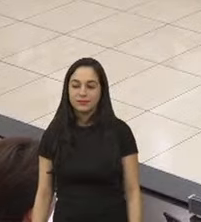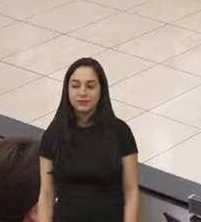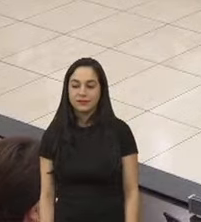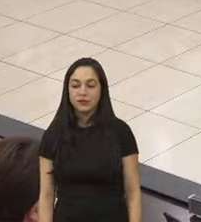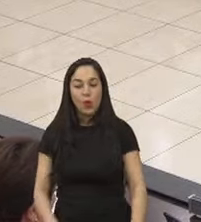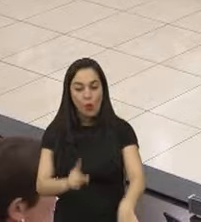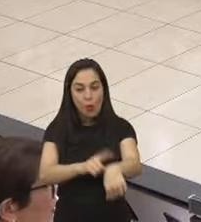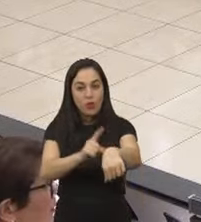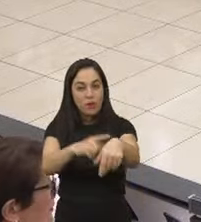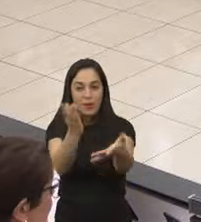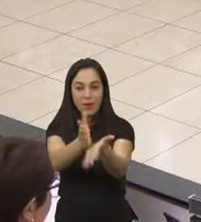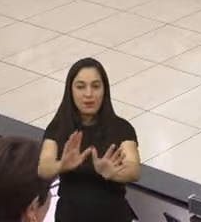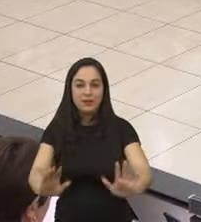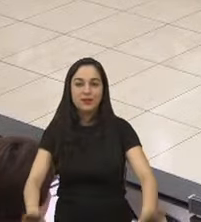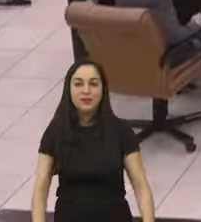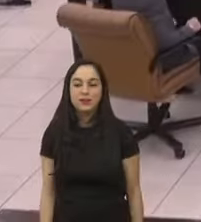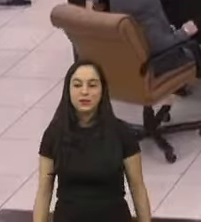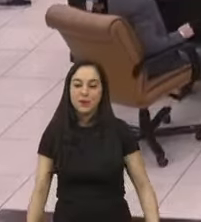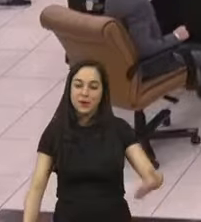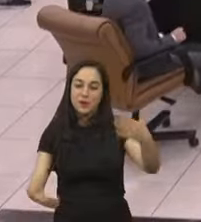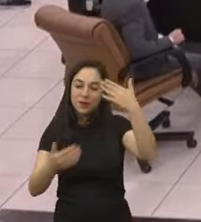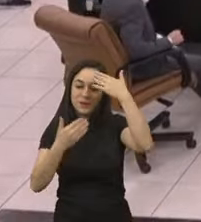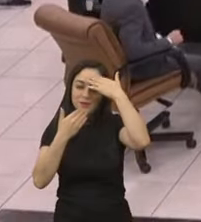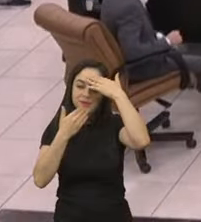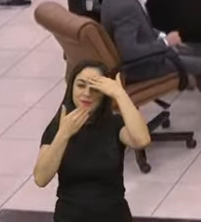já foi determinado. Obrigado, gente.